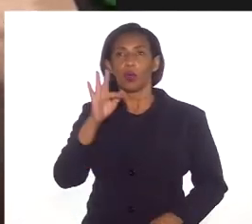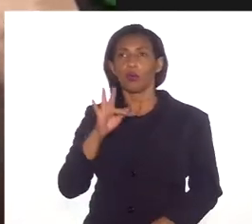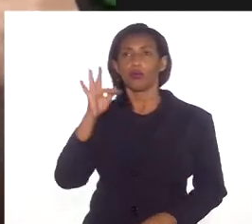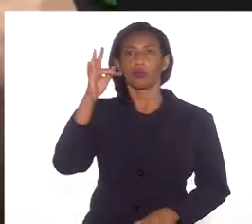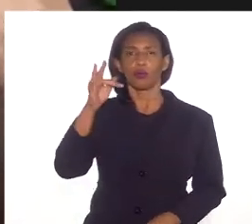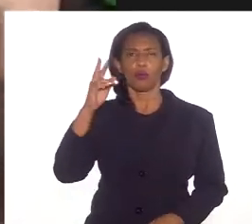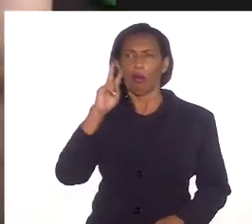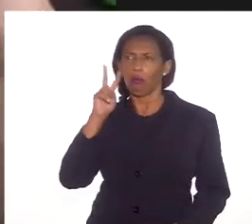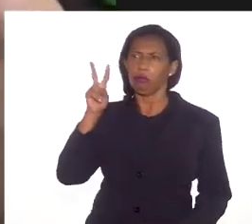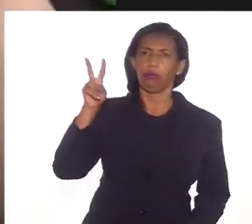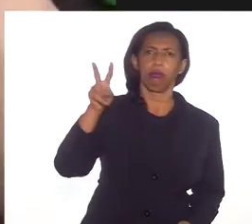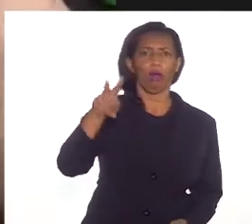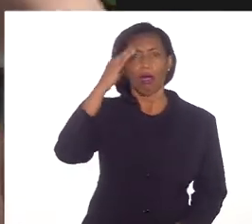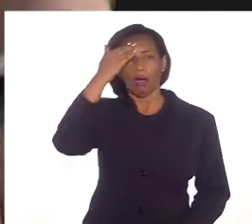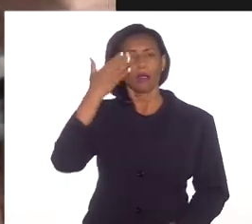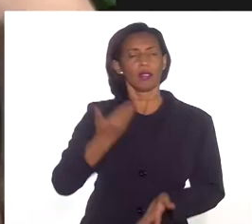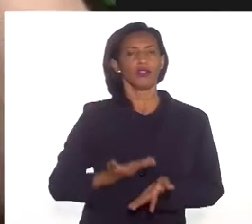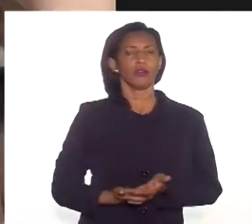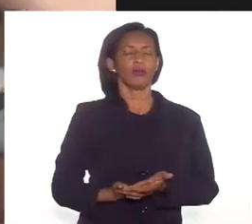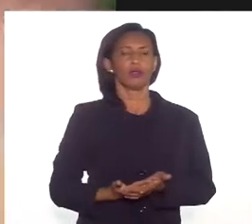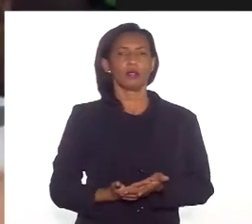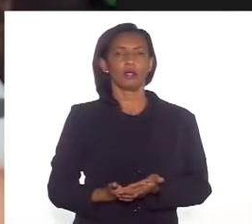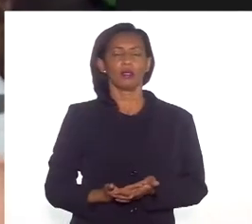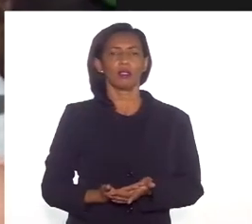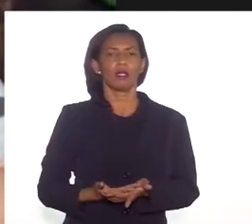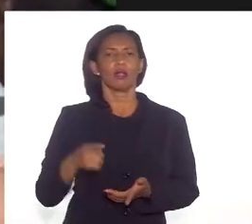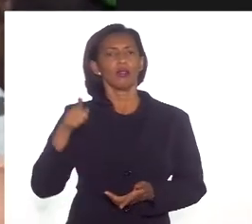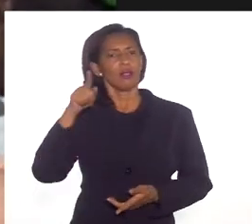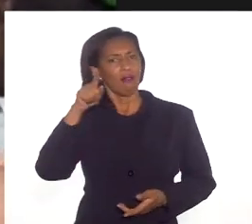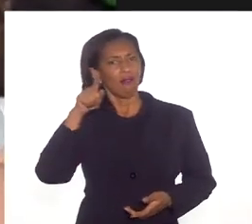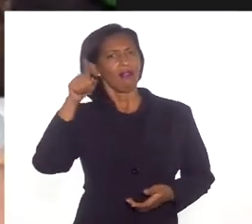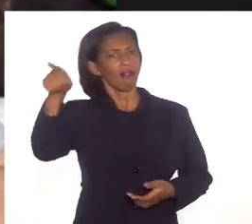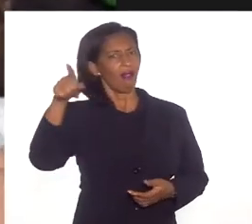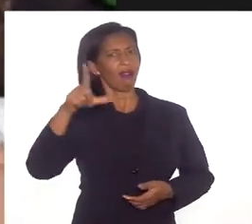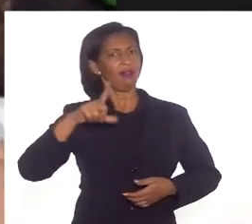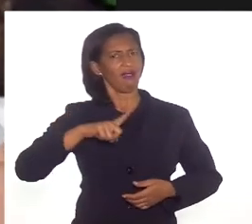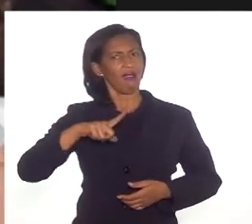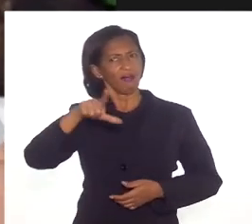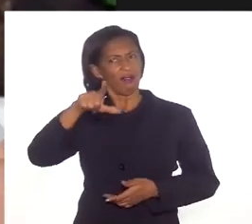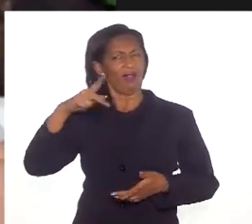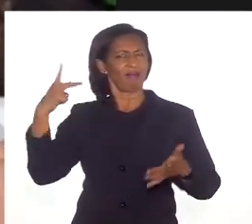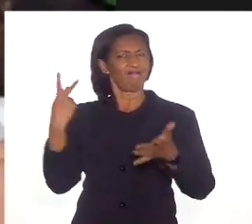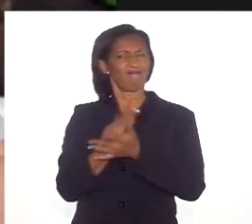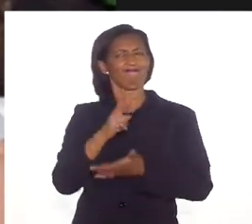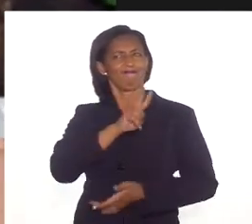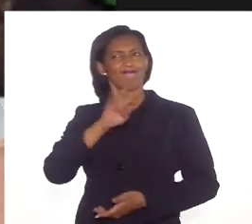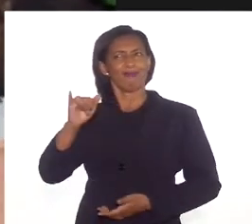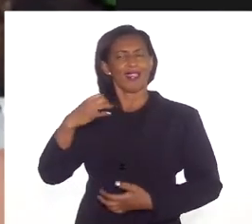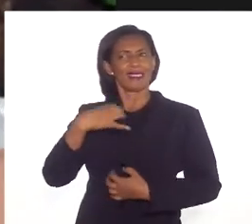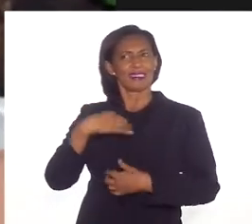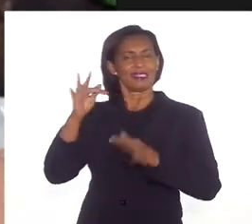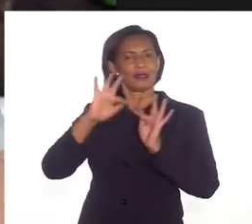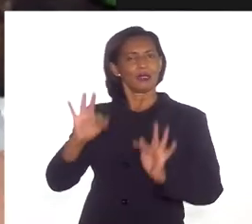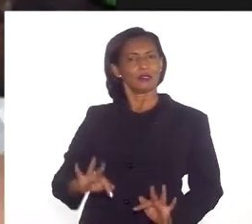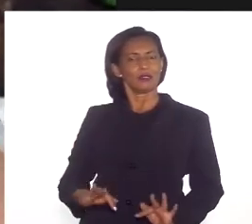para frente, né? Acreditando que ali sim nós iríamos nos realizar. Aí a gente já está velhinho, não